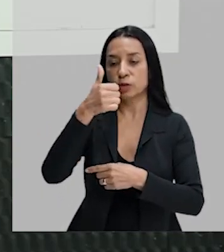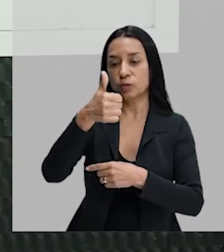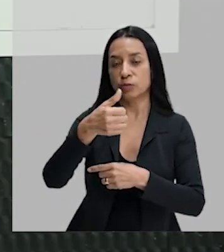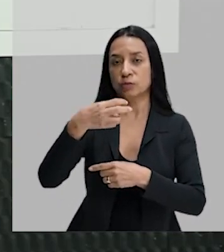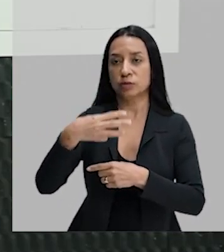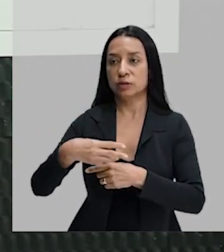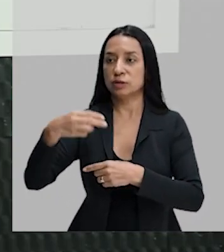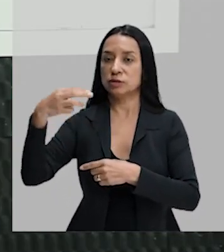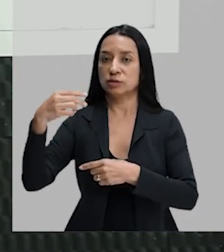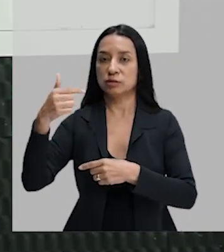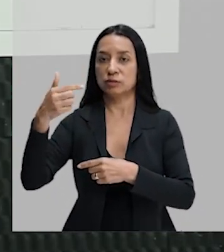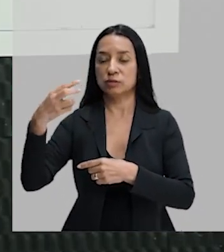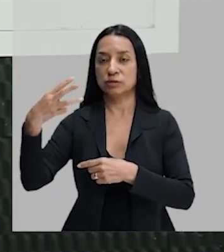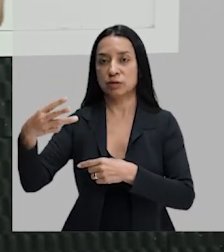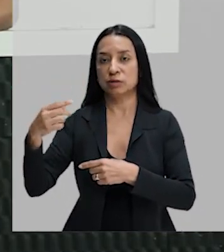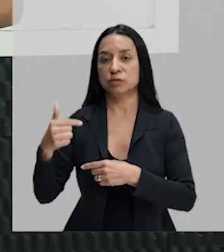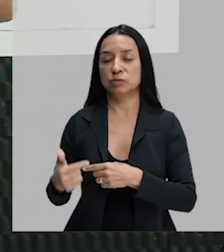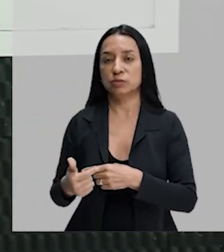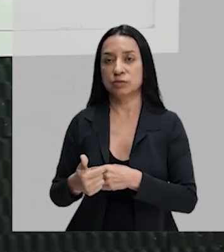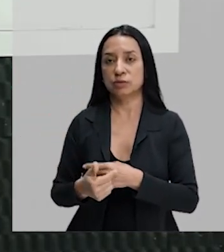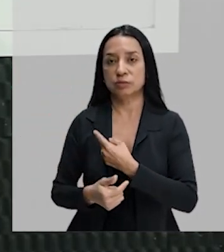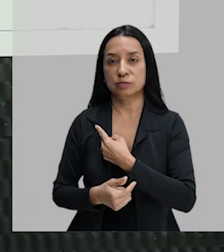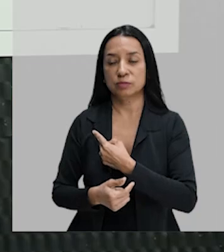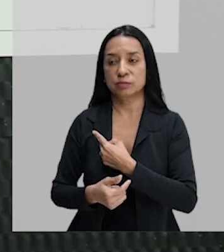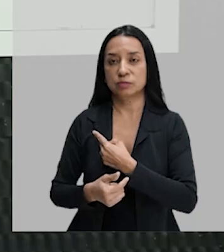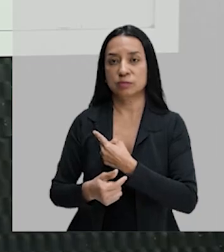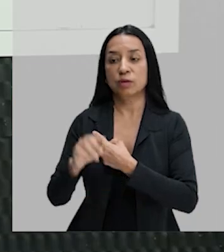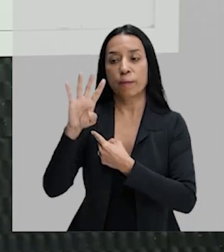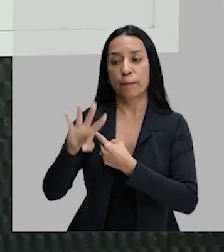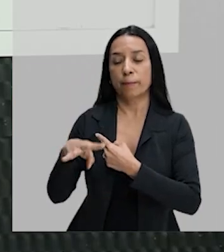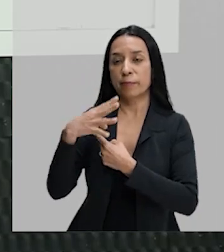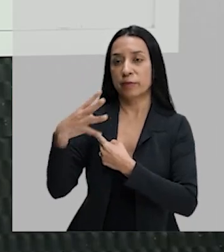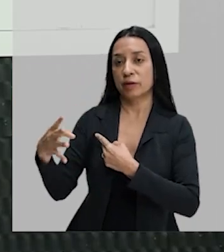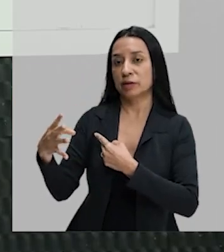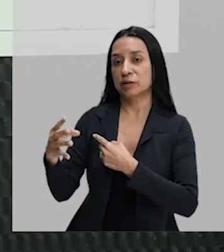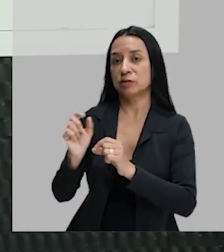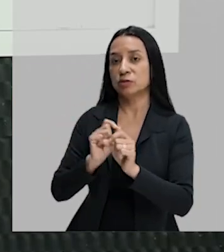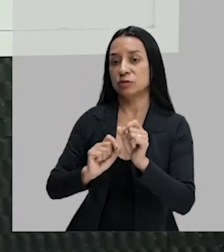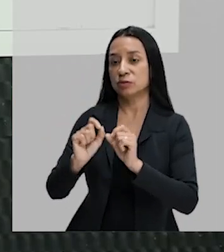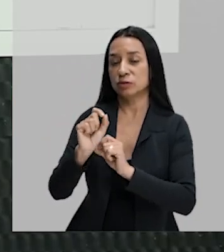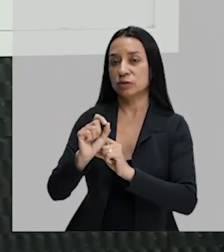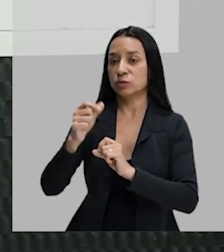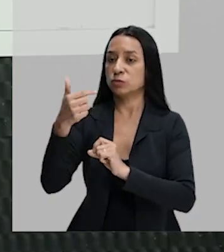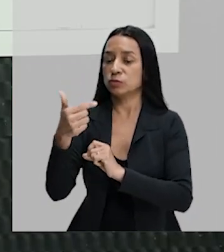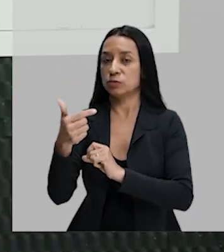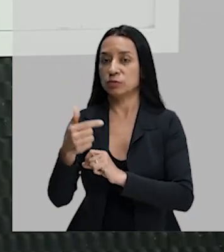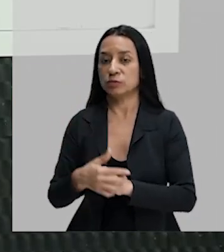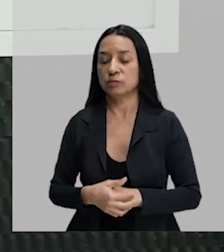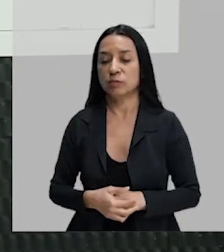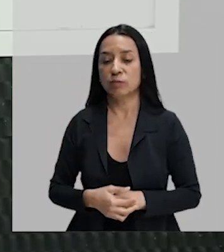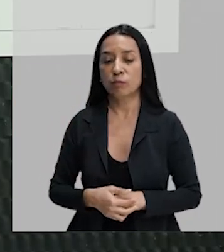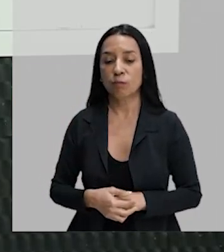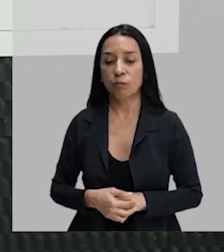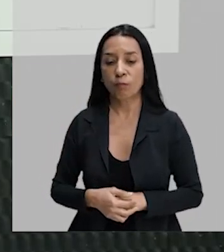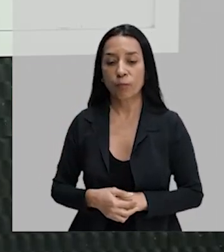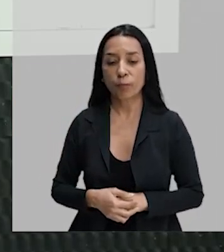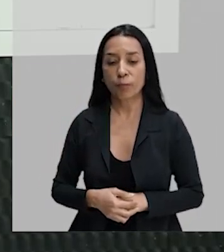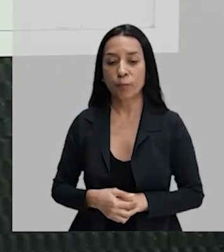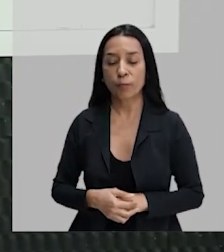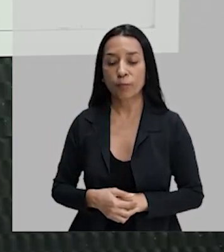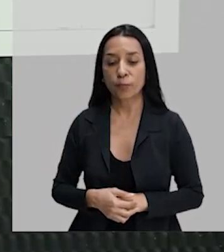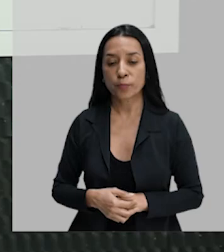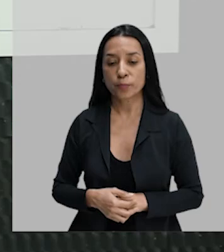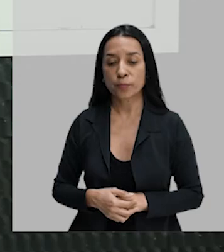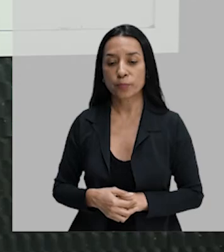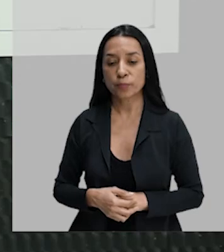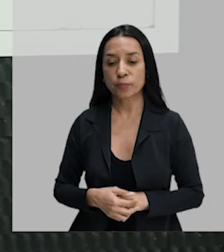certo aí vamos calcular ficou uma matriz de ordem 2 então nós temos aqui menos um elevado